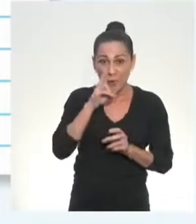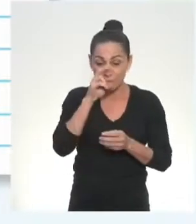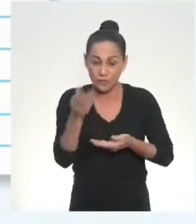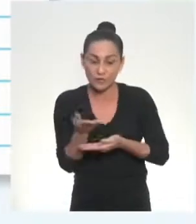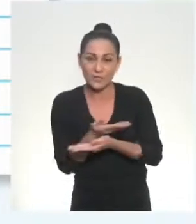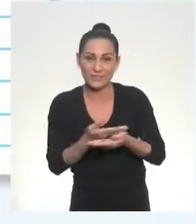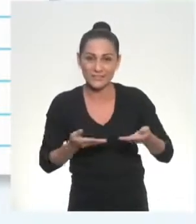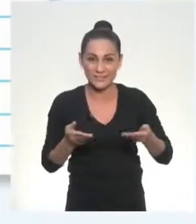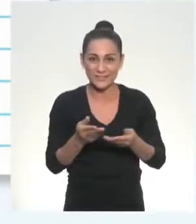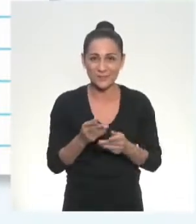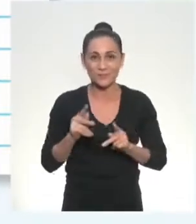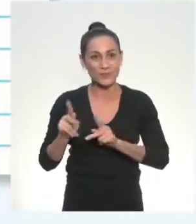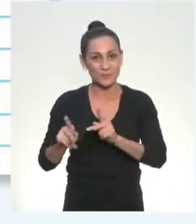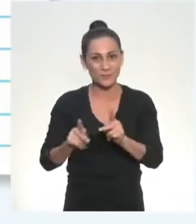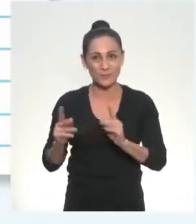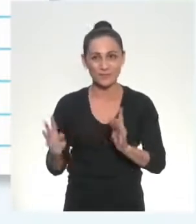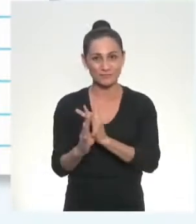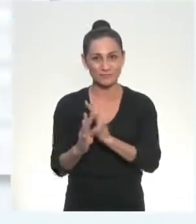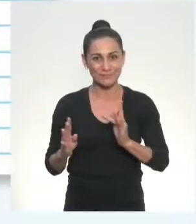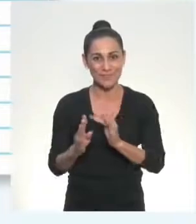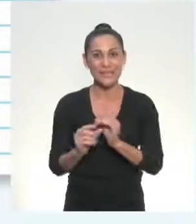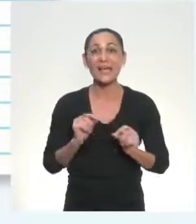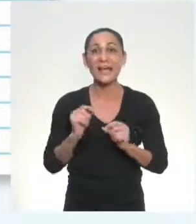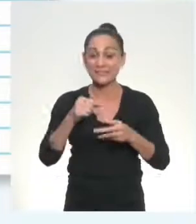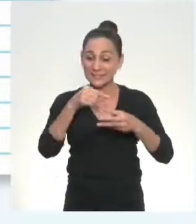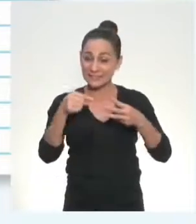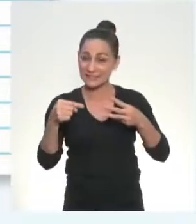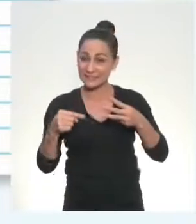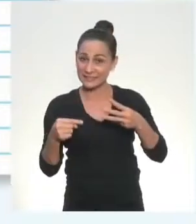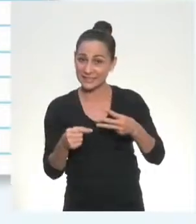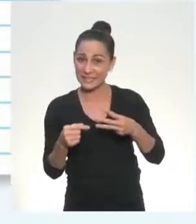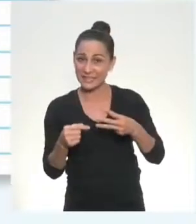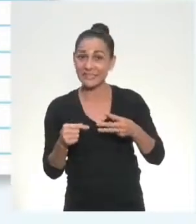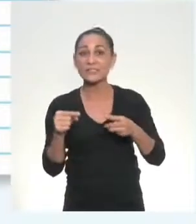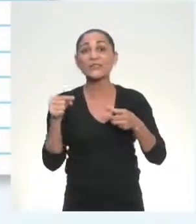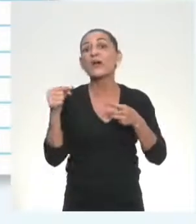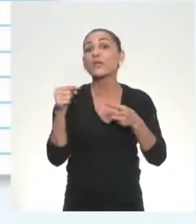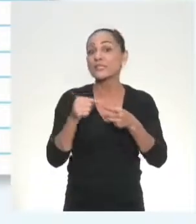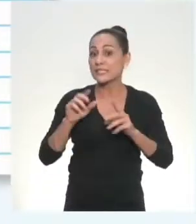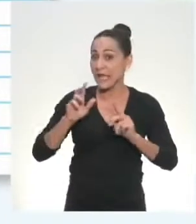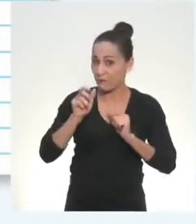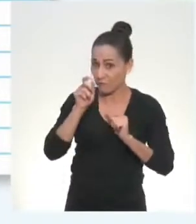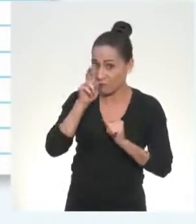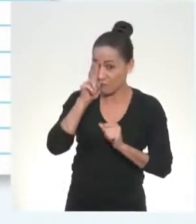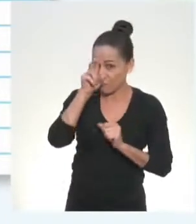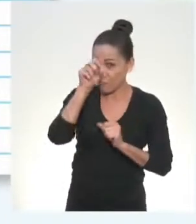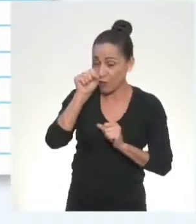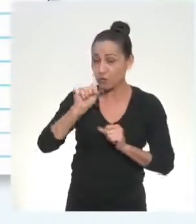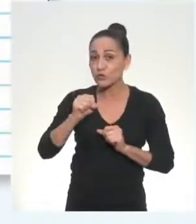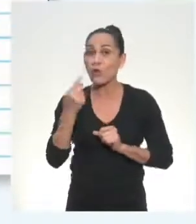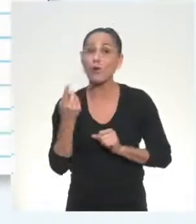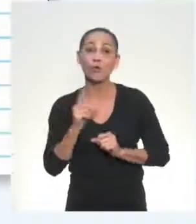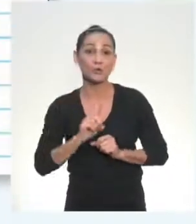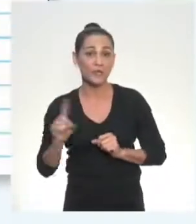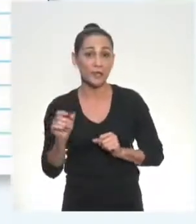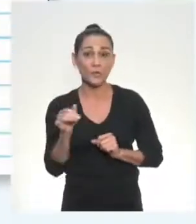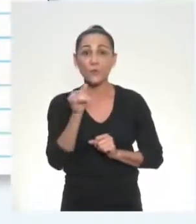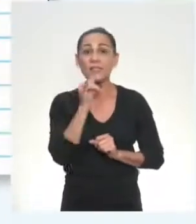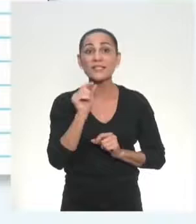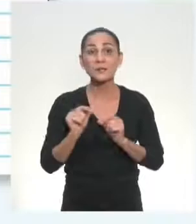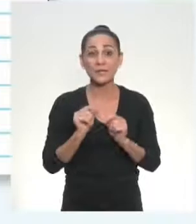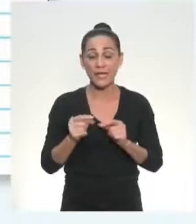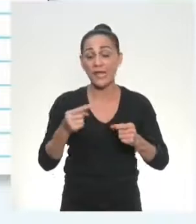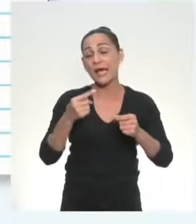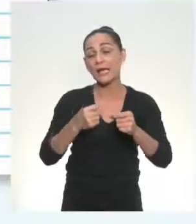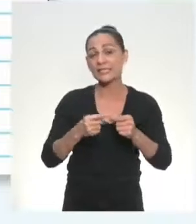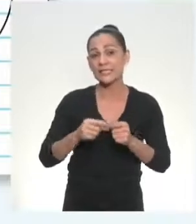integração populacional. Há 3 critérios para verificar se a integração é forte ou não. Utilizaremos como exemplo uma